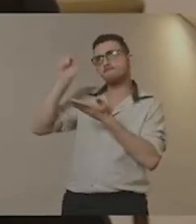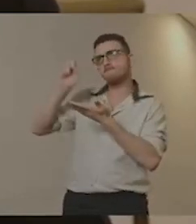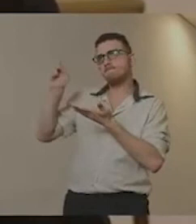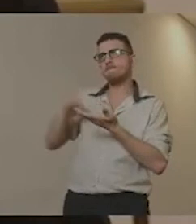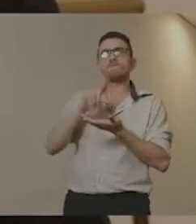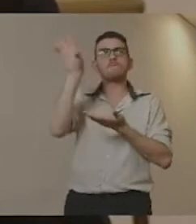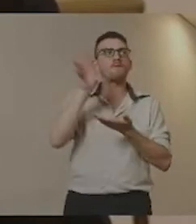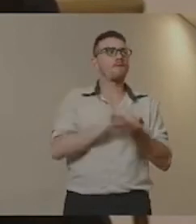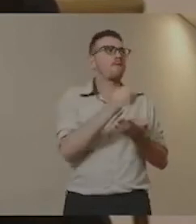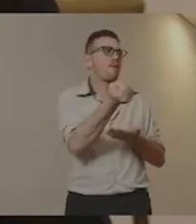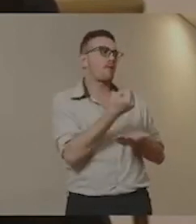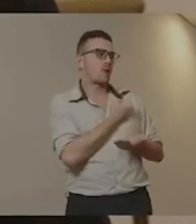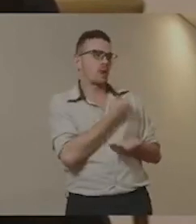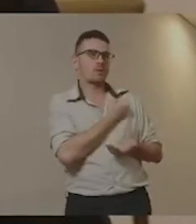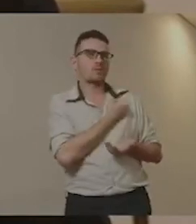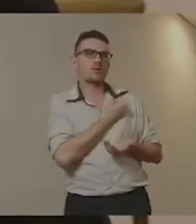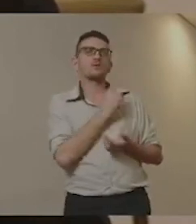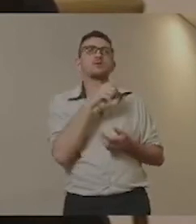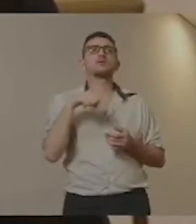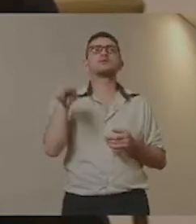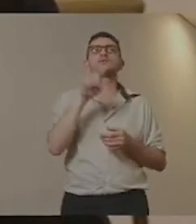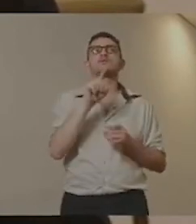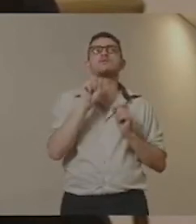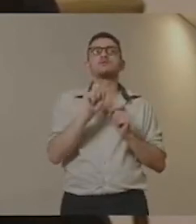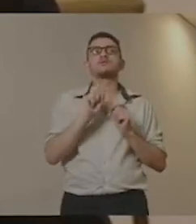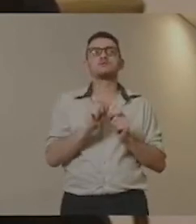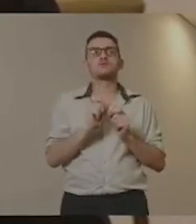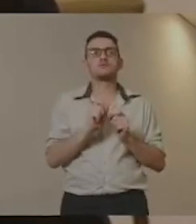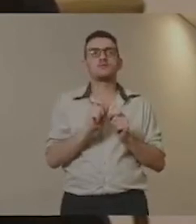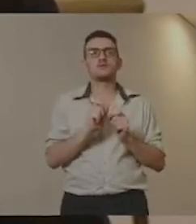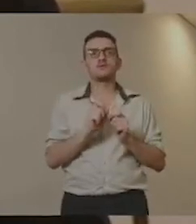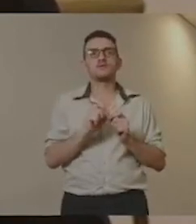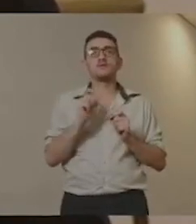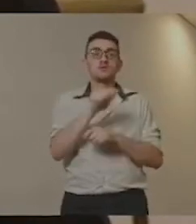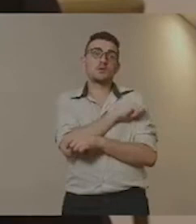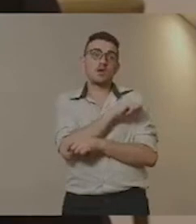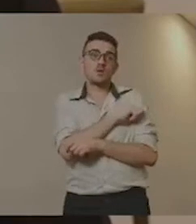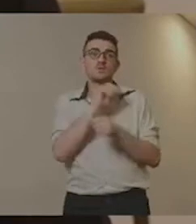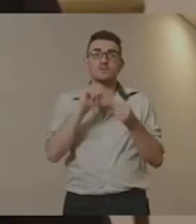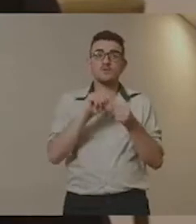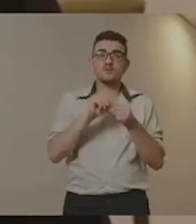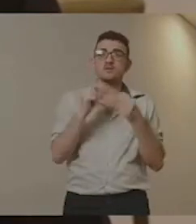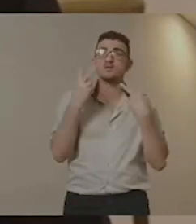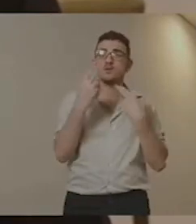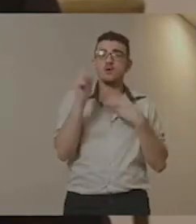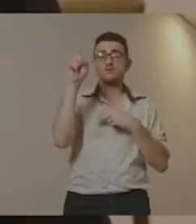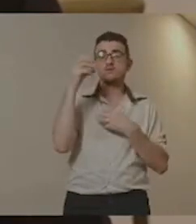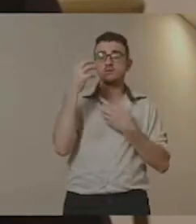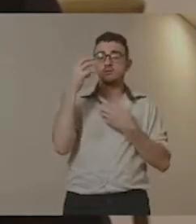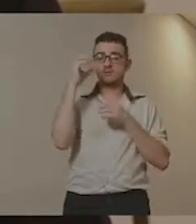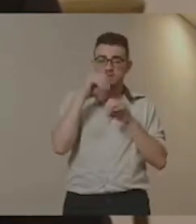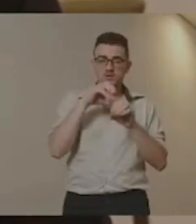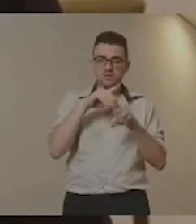hipocrisia você fazer... Olha que incrível. Seu aluno está fazendo exatamente o que você ensinou ele. E você está zerando. Entendeu? Então, eu só